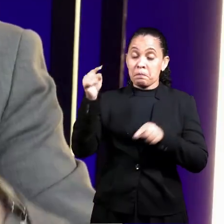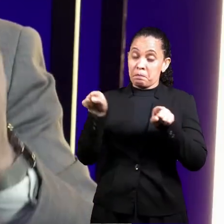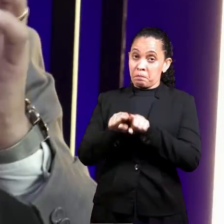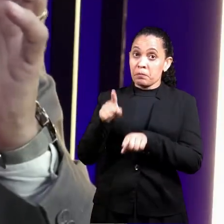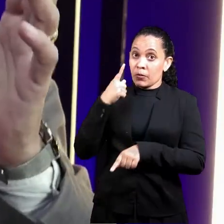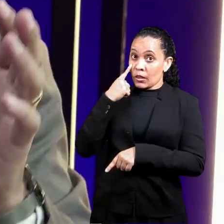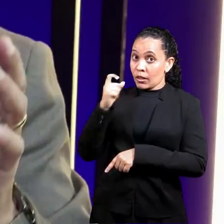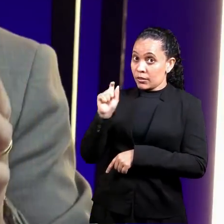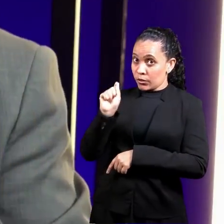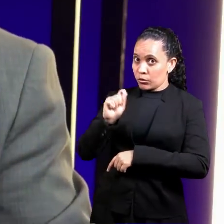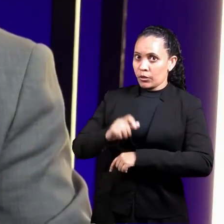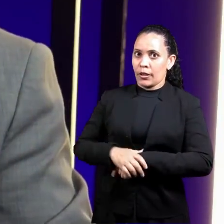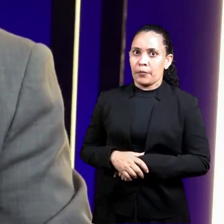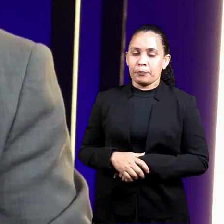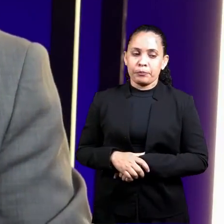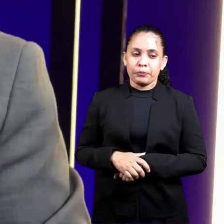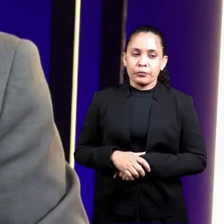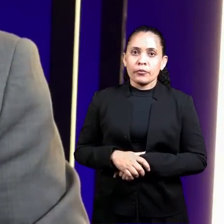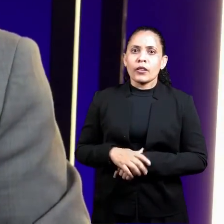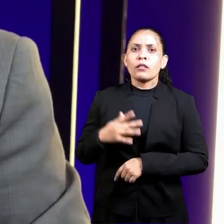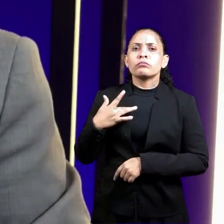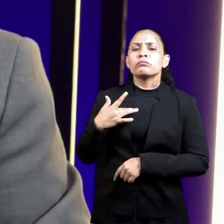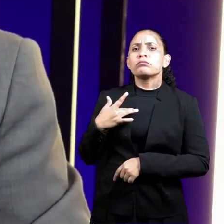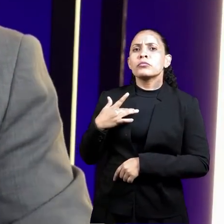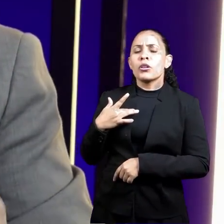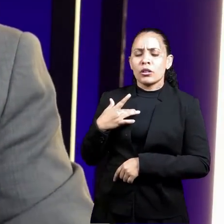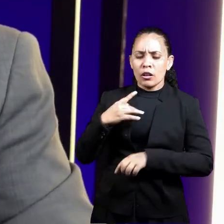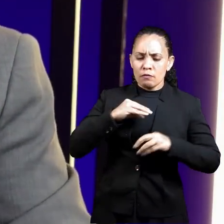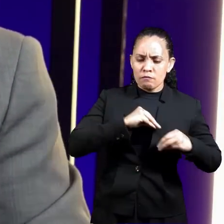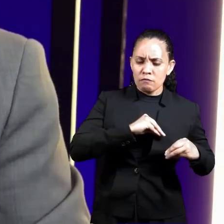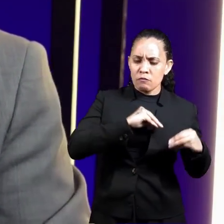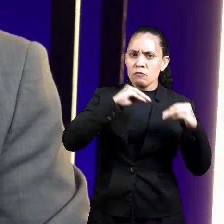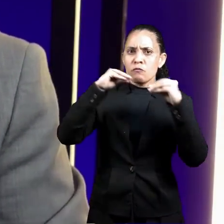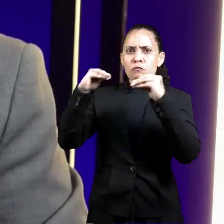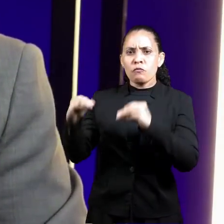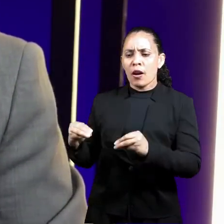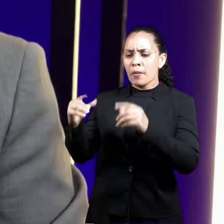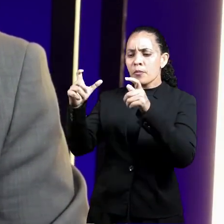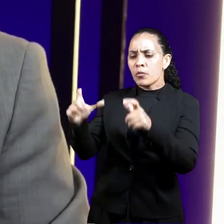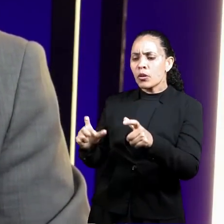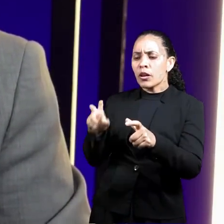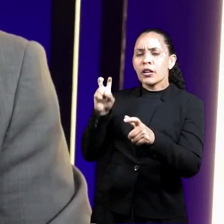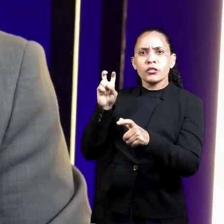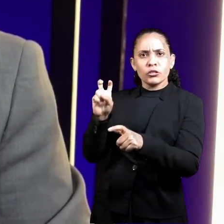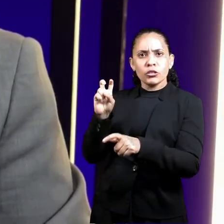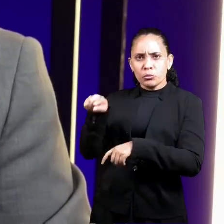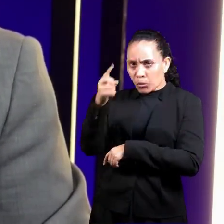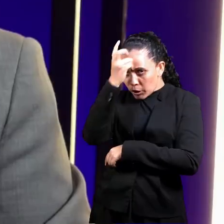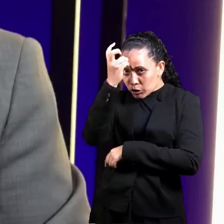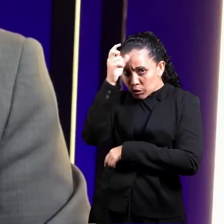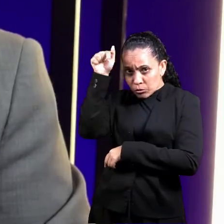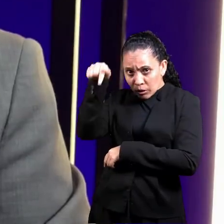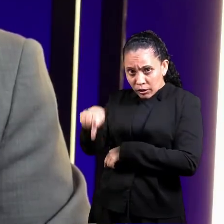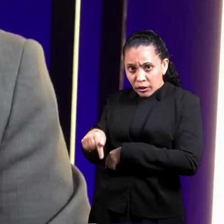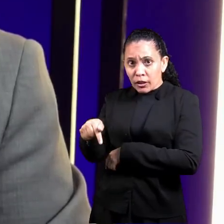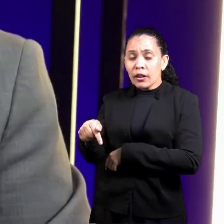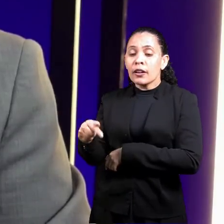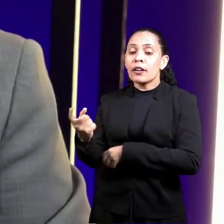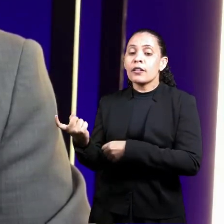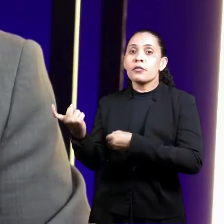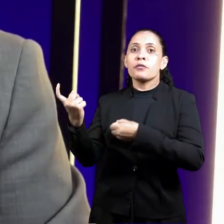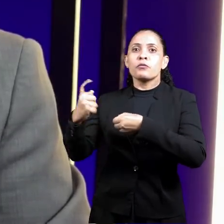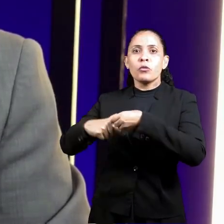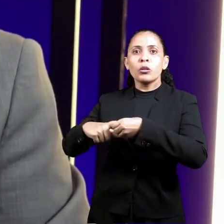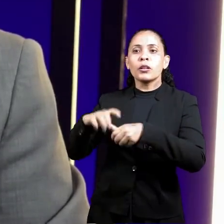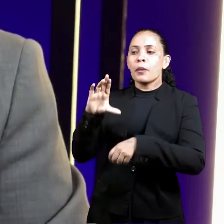ele, depois que ele sai ali do Egito, ele volta para Canaã. Interessante que ele constrói um